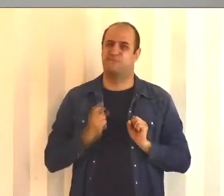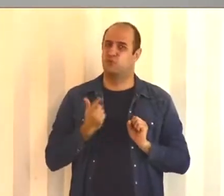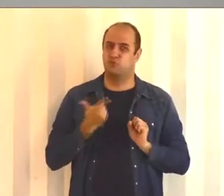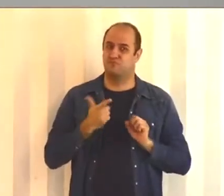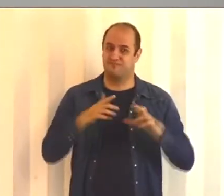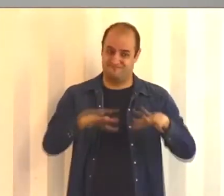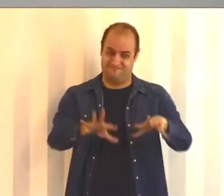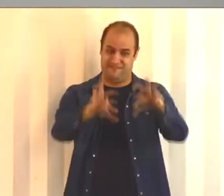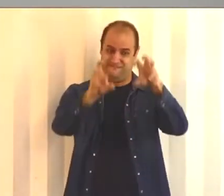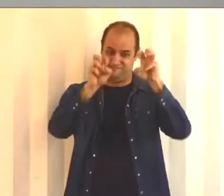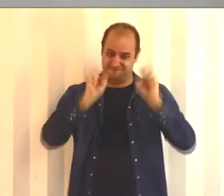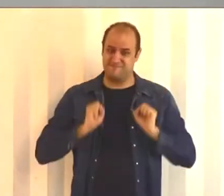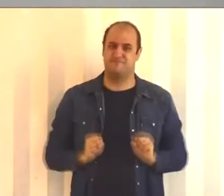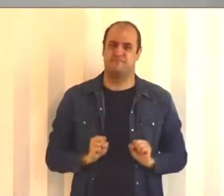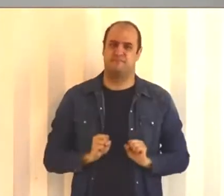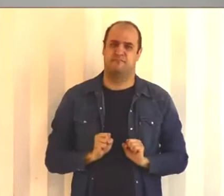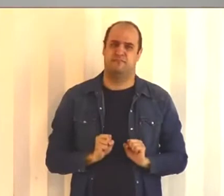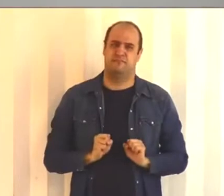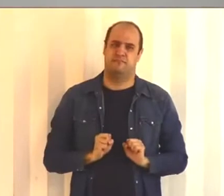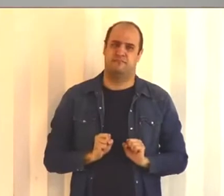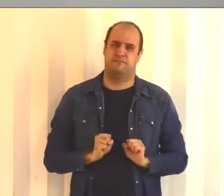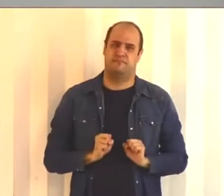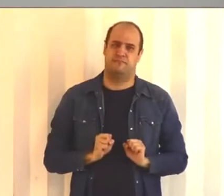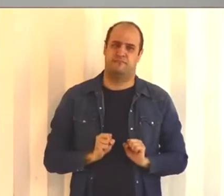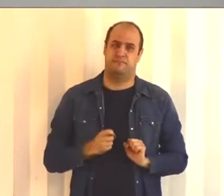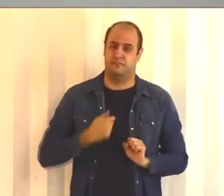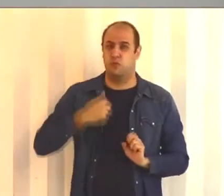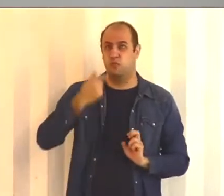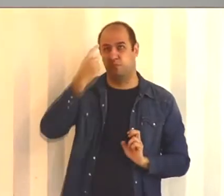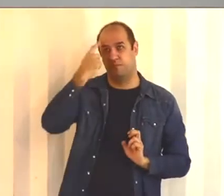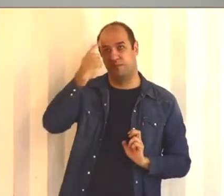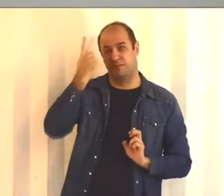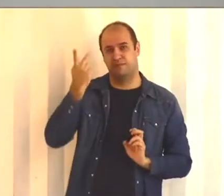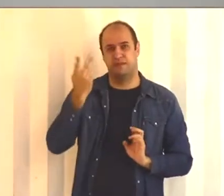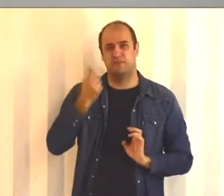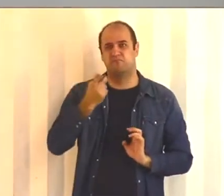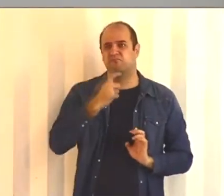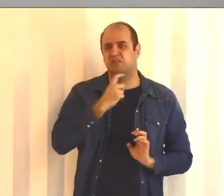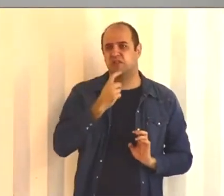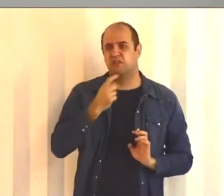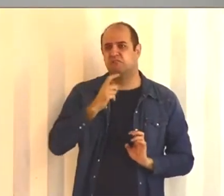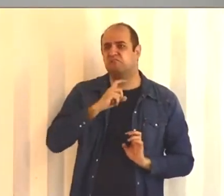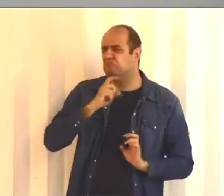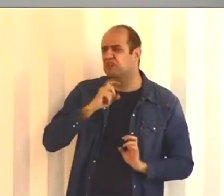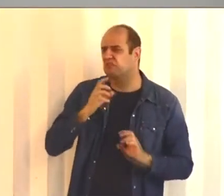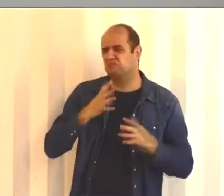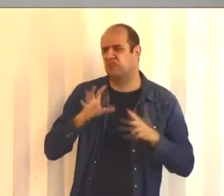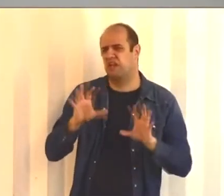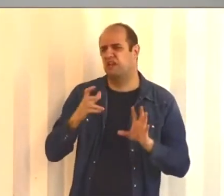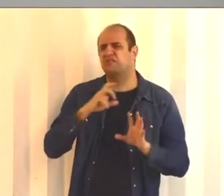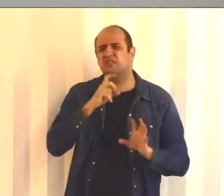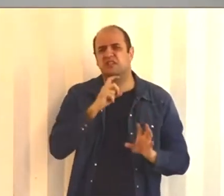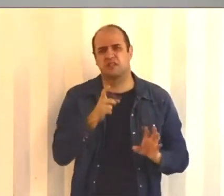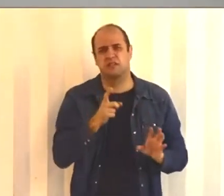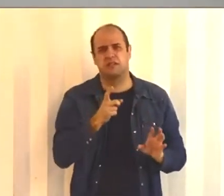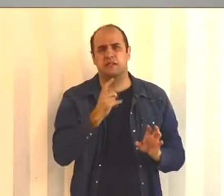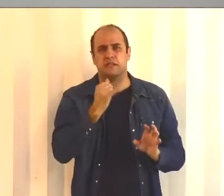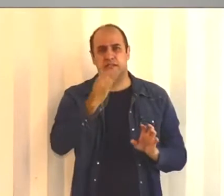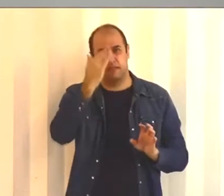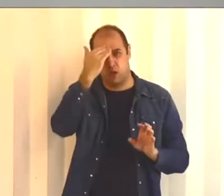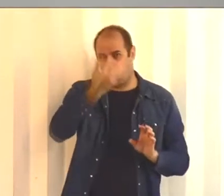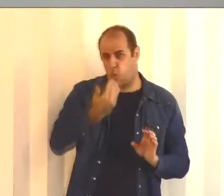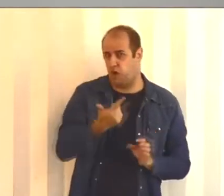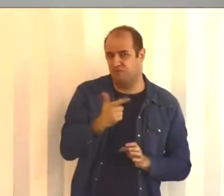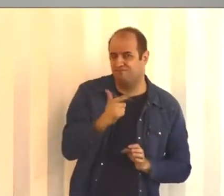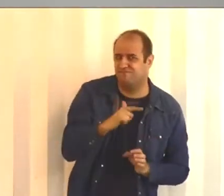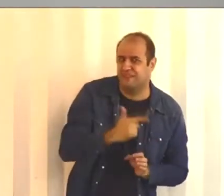incorre dentro de uma promessa, que eu imaginaria ou esperaria que nenhum de nós estivesse. Que é assim: se não honrar seu pai e sua mãe,